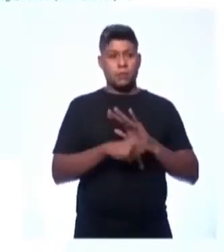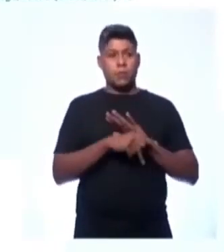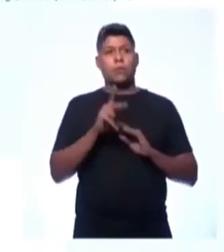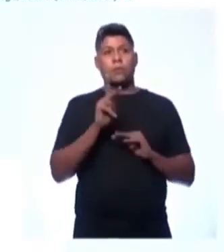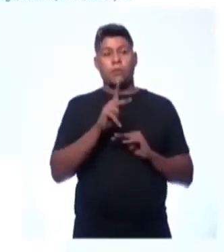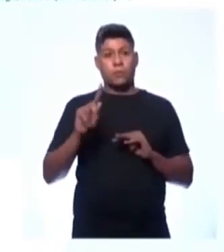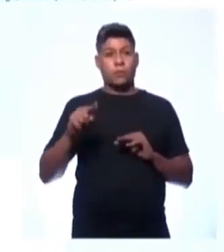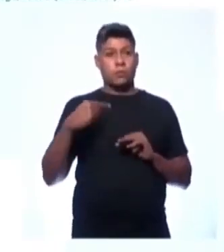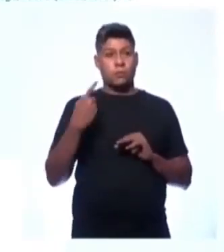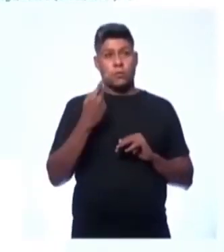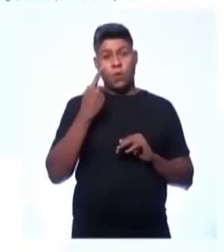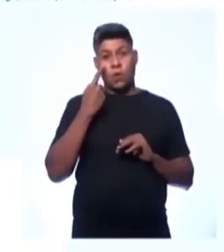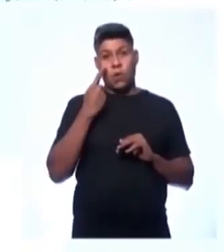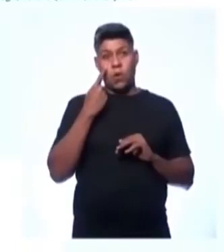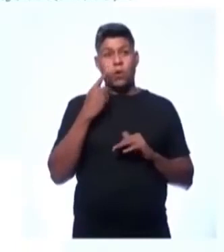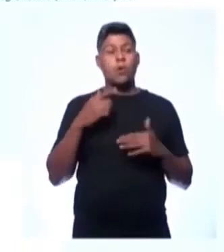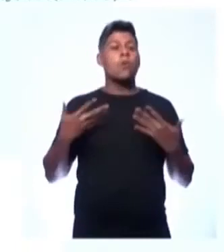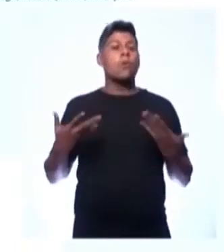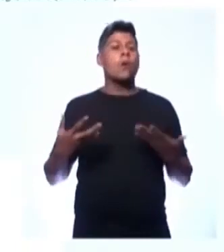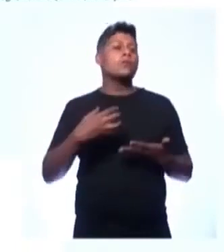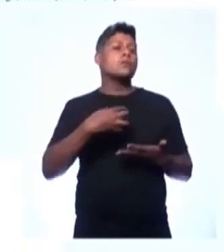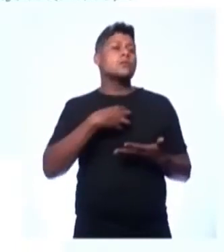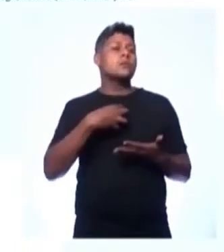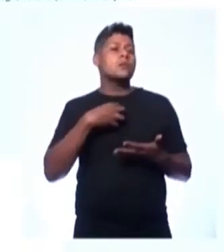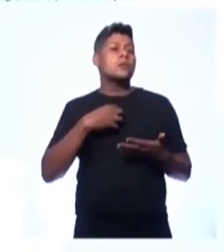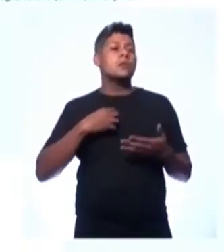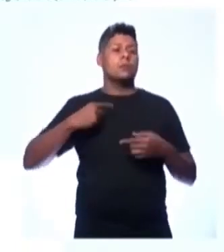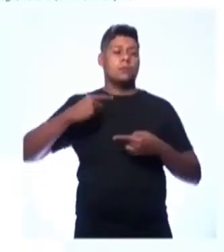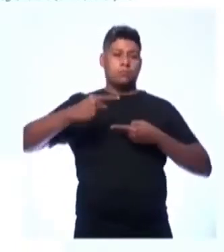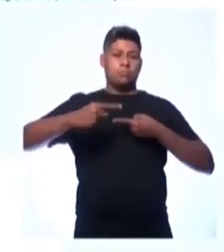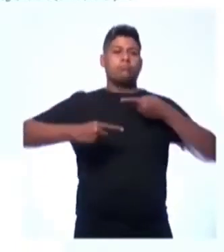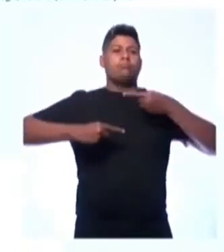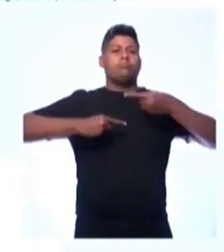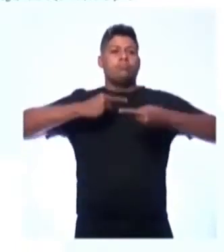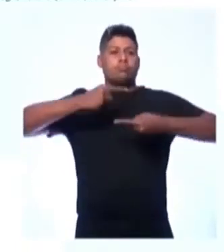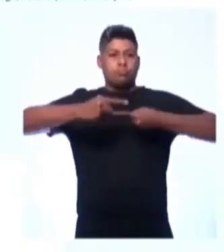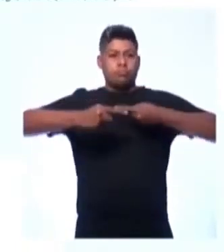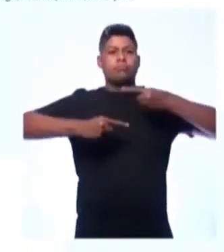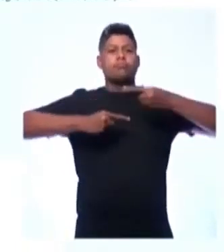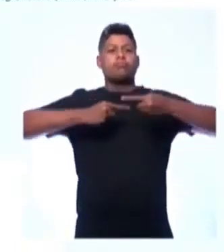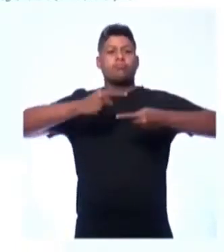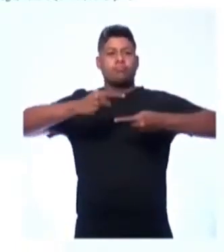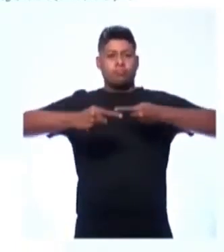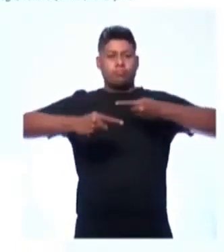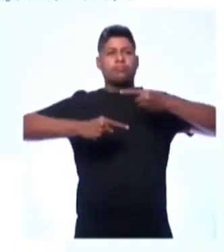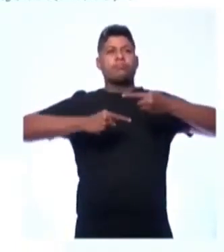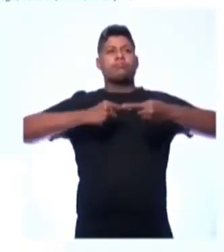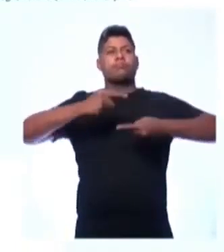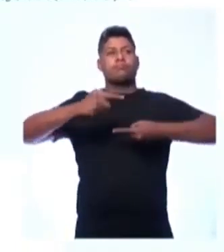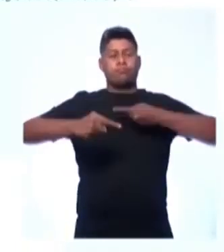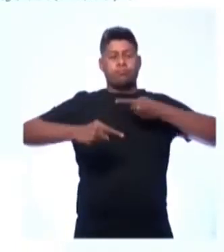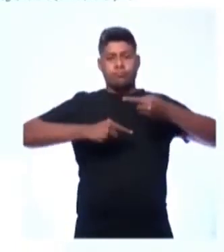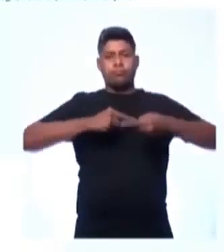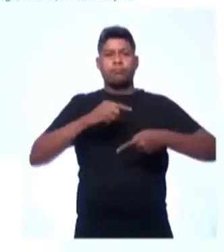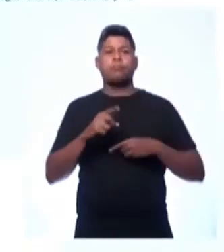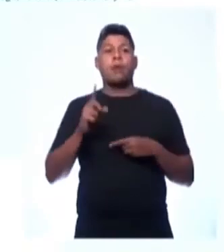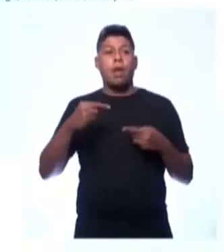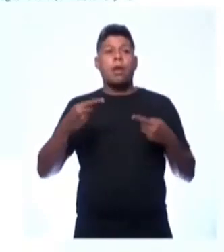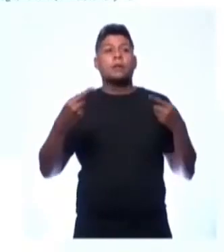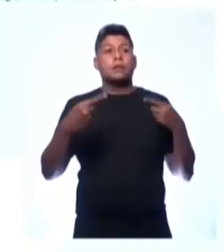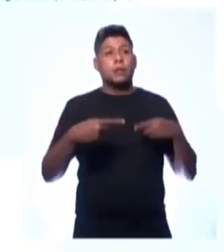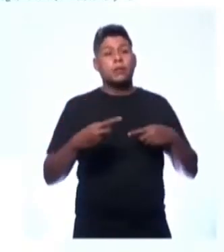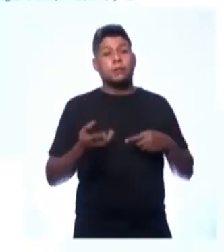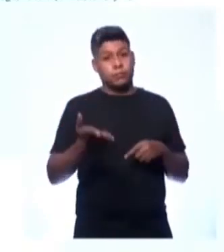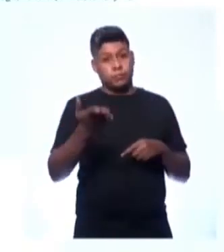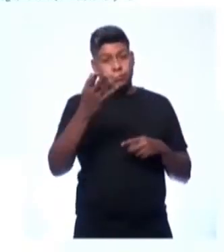aí depois, né? Olha, qual que é o sentido de giro dessa Inspira aí, hein? Bacana, um bom Vai exercício. ficar um desafio para eles